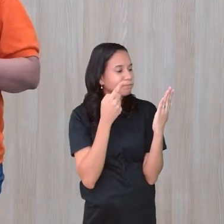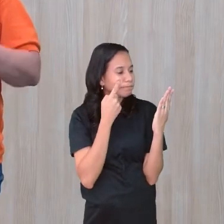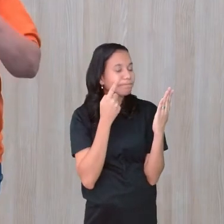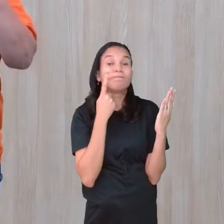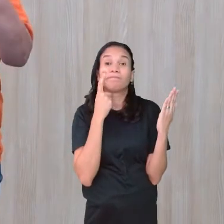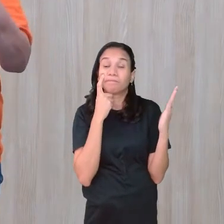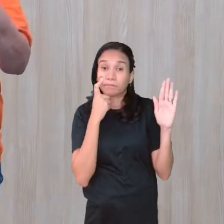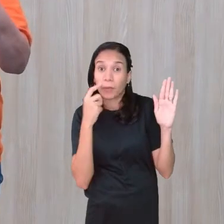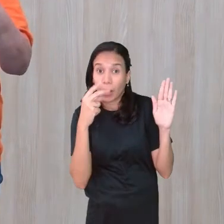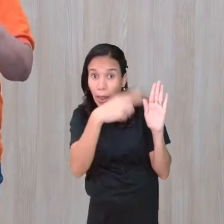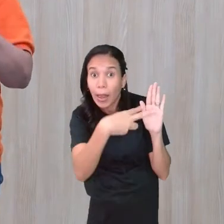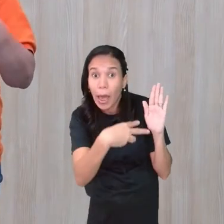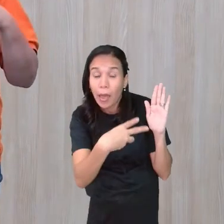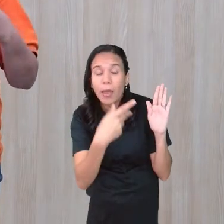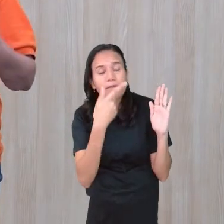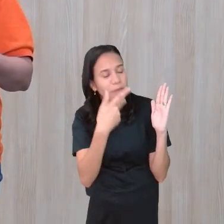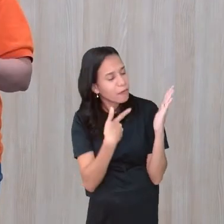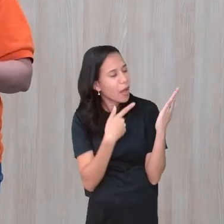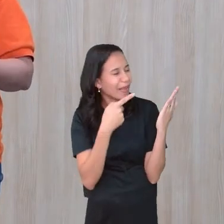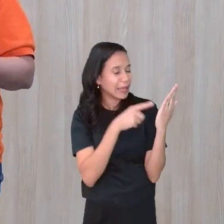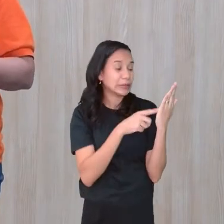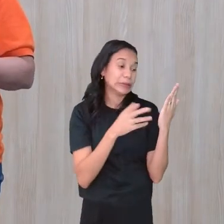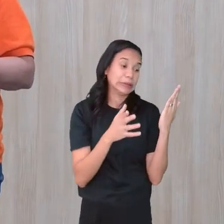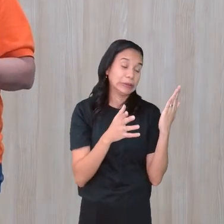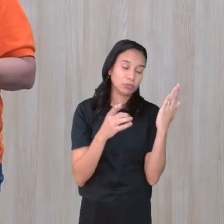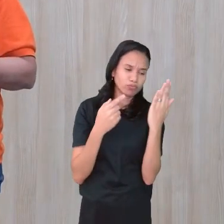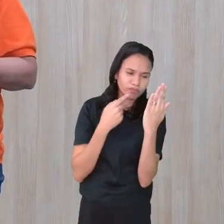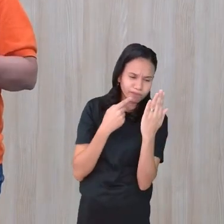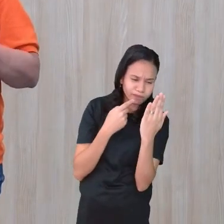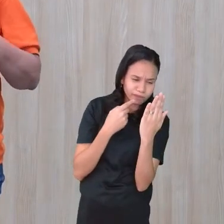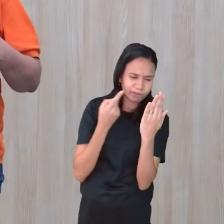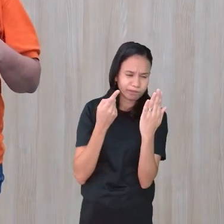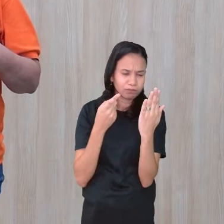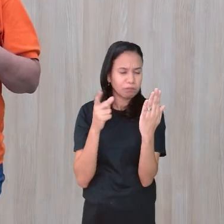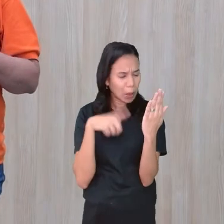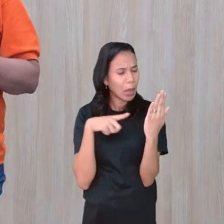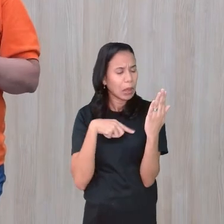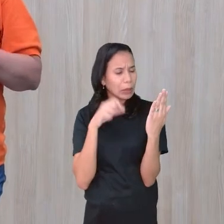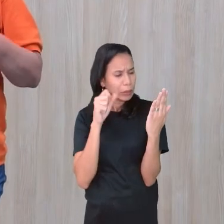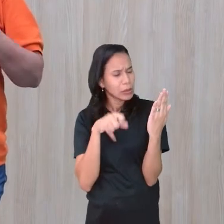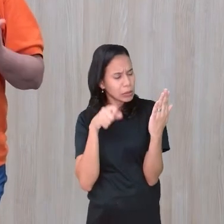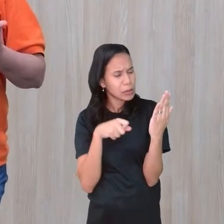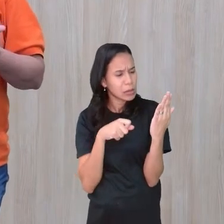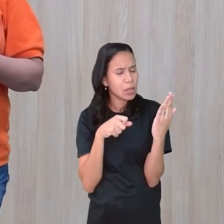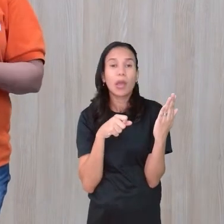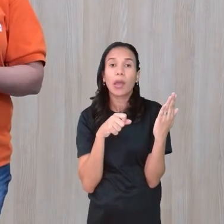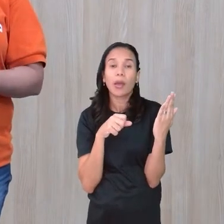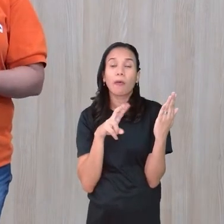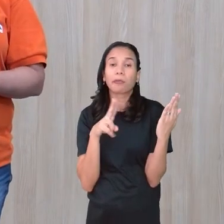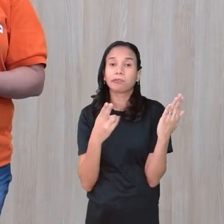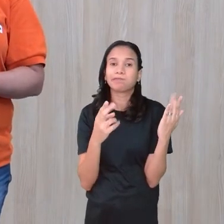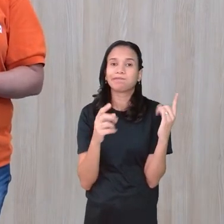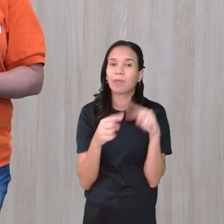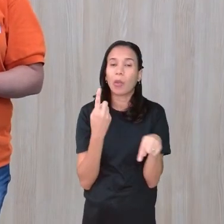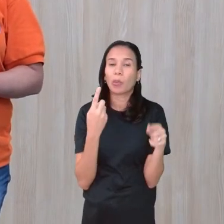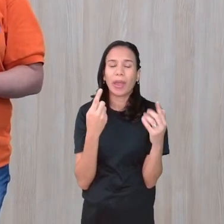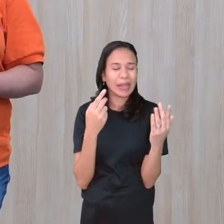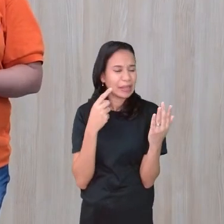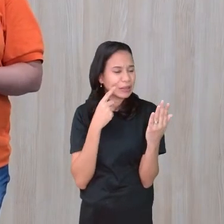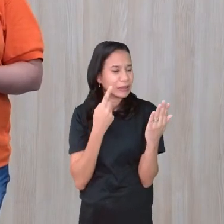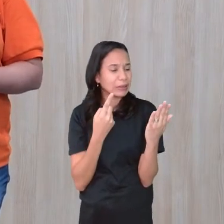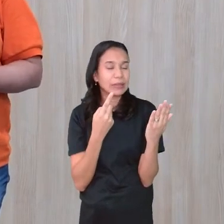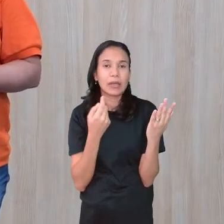então vai dizer para a gente, não, isso aqui está fazendo, né, tem sentido sim. E quando nós não fazemos